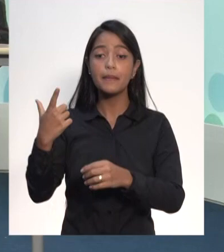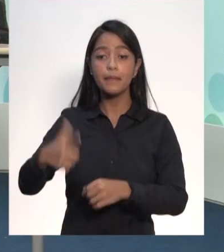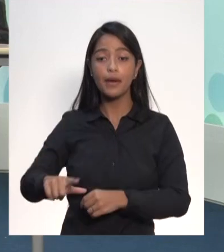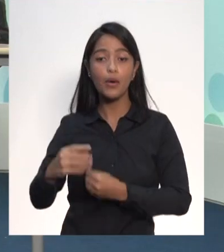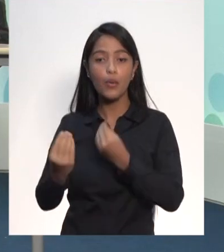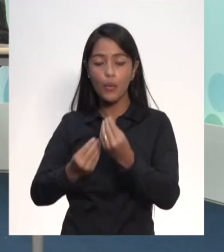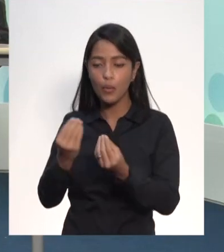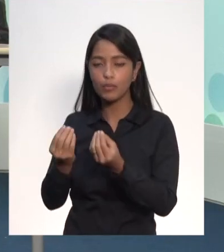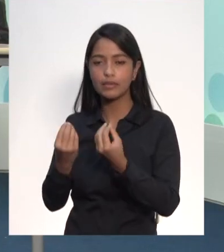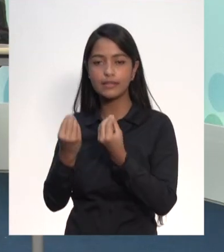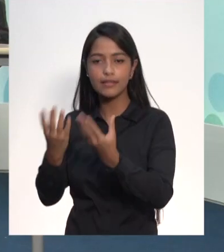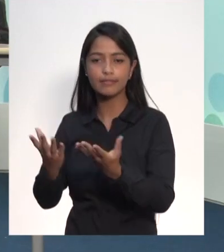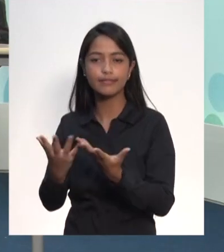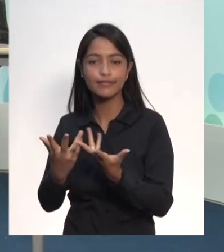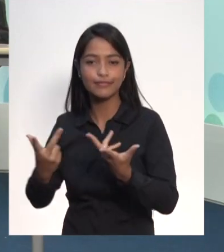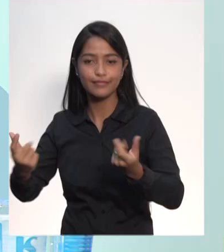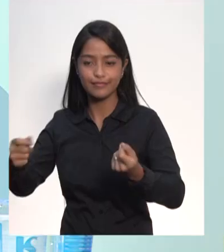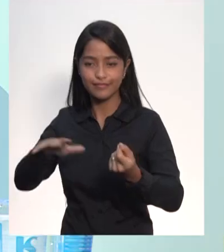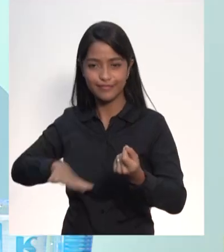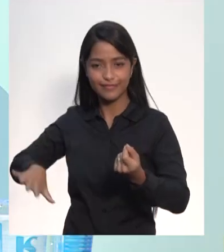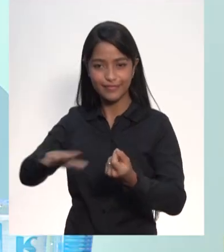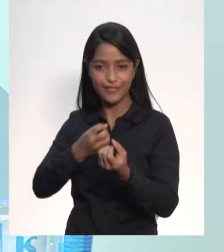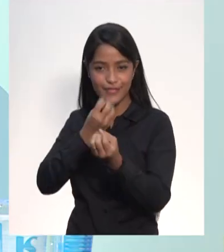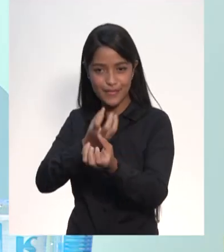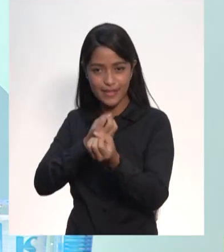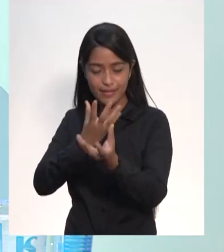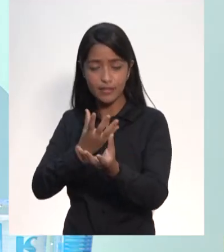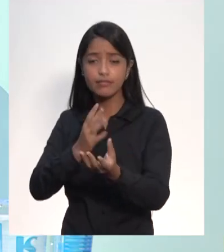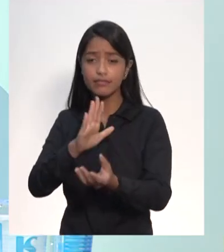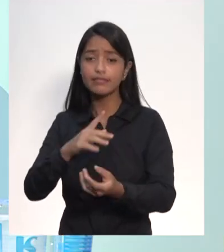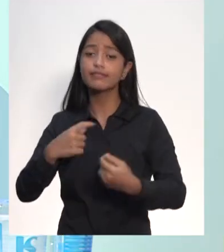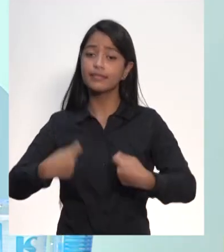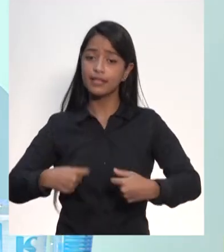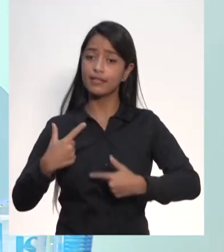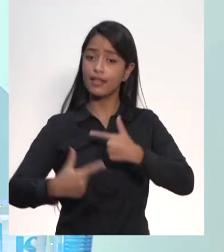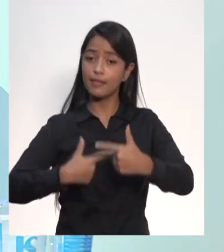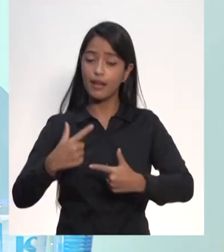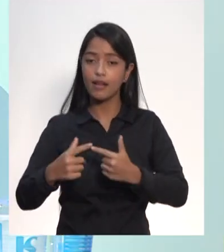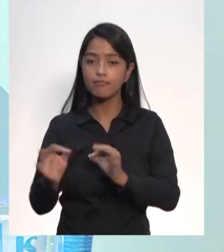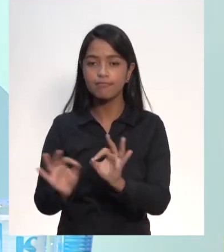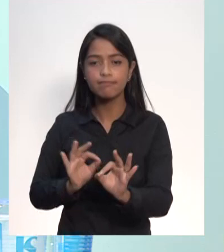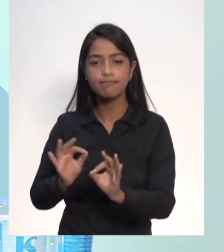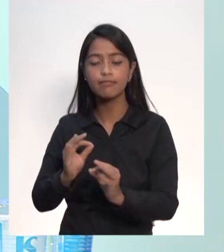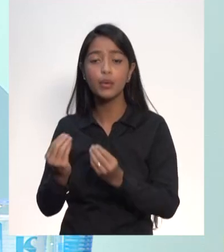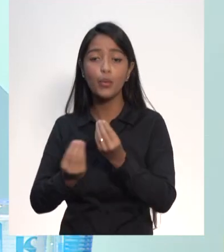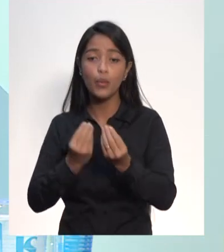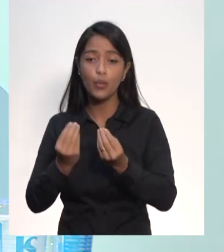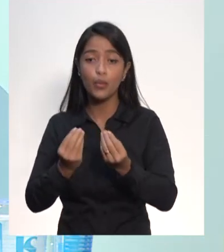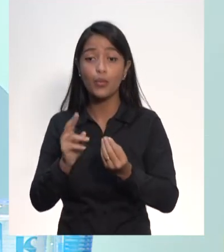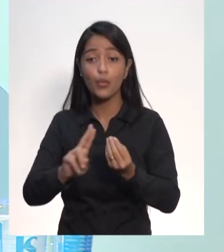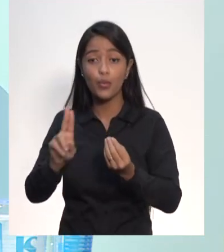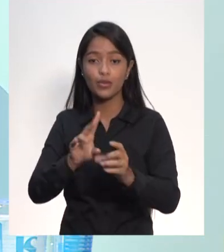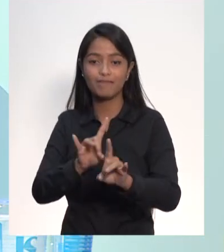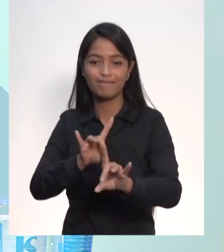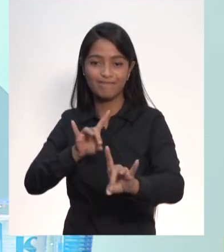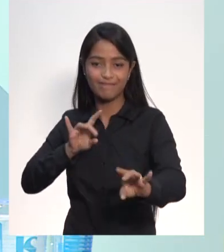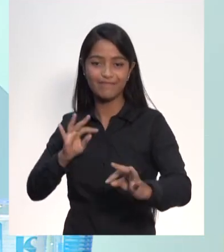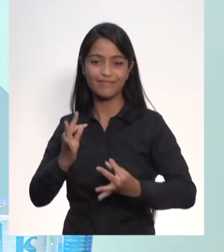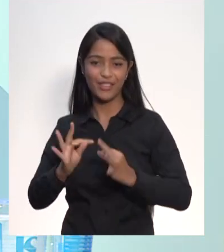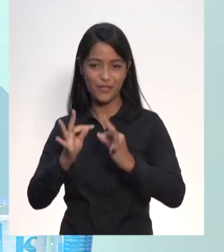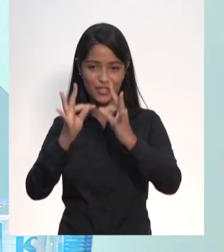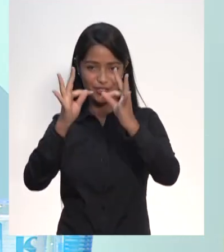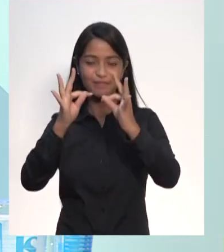de formação, nós temos que desenvolver o trabalho todo mediado por tecnologia, e ele tem que ser